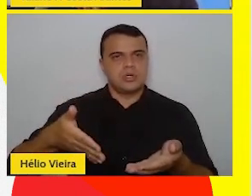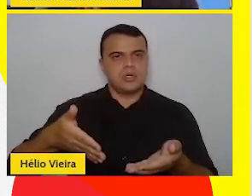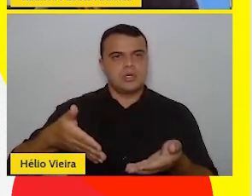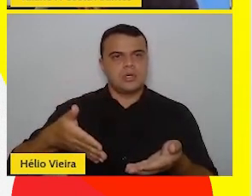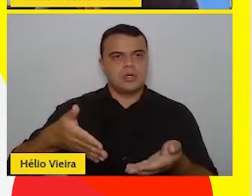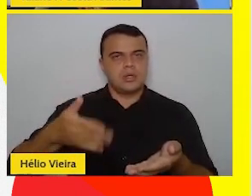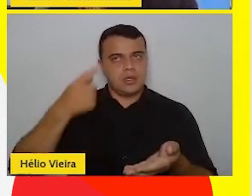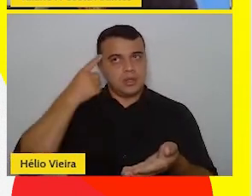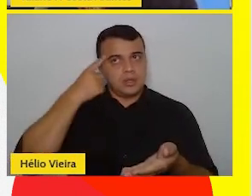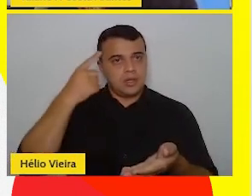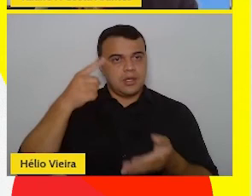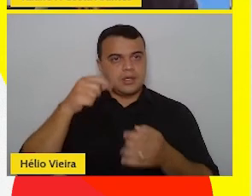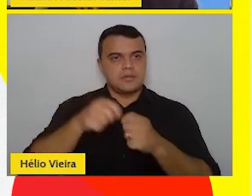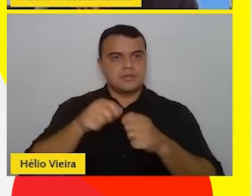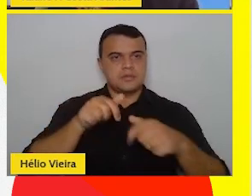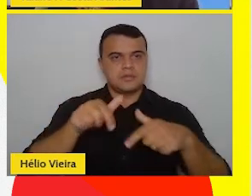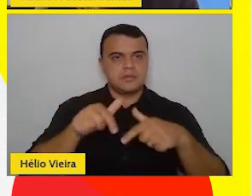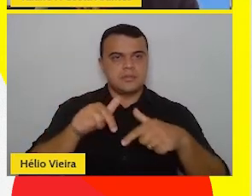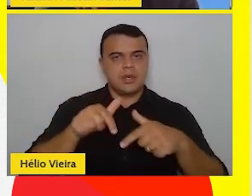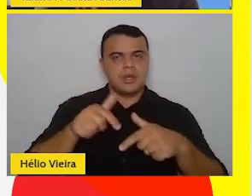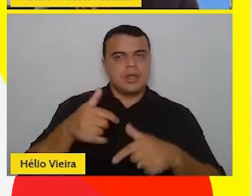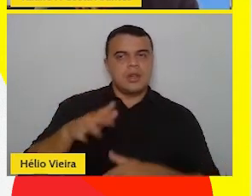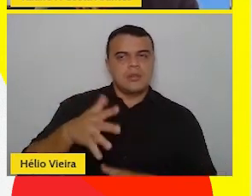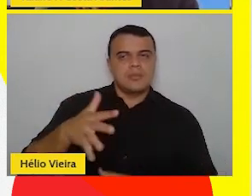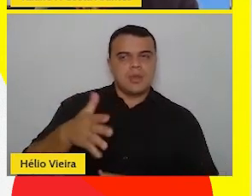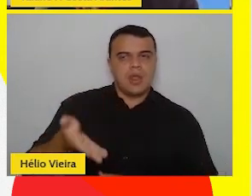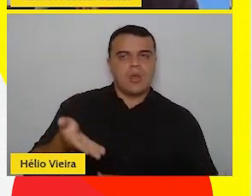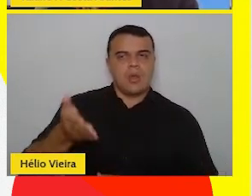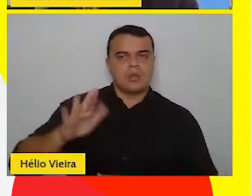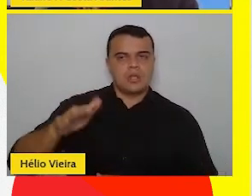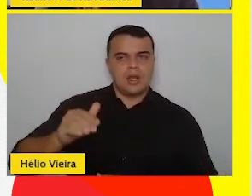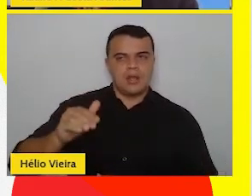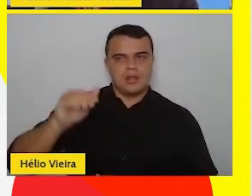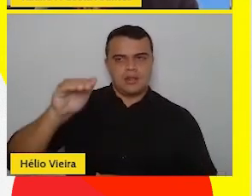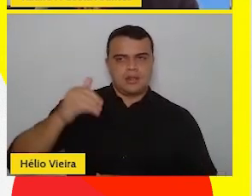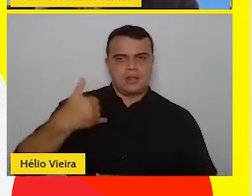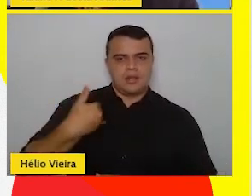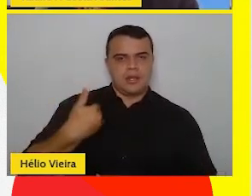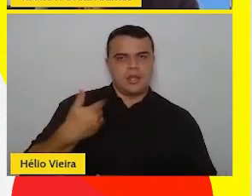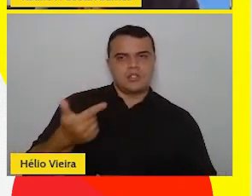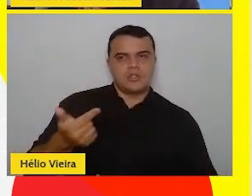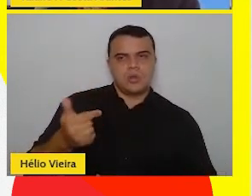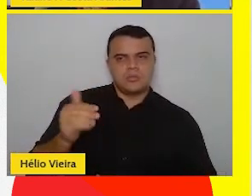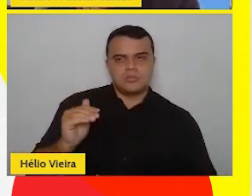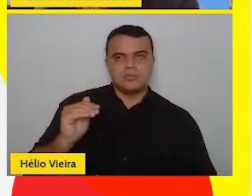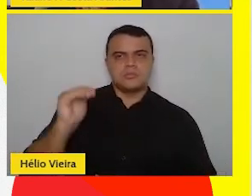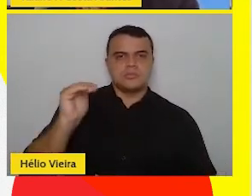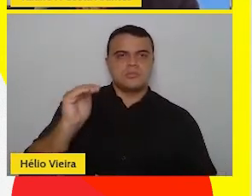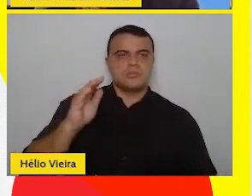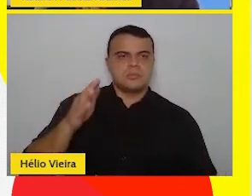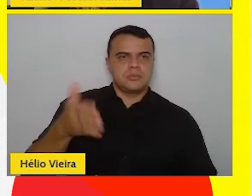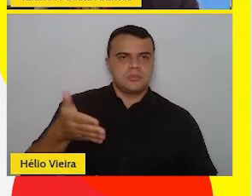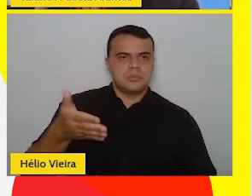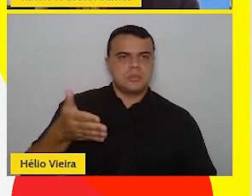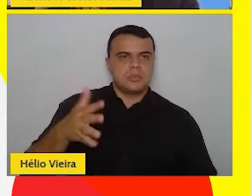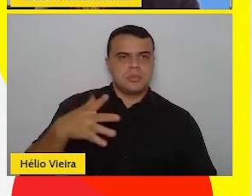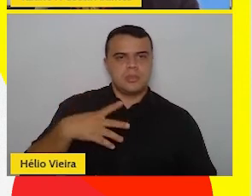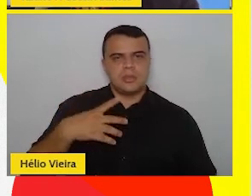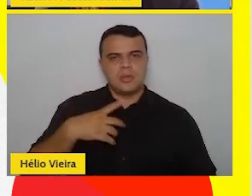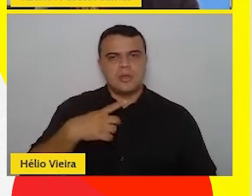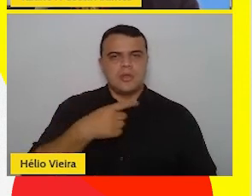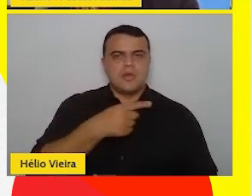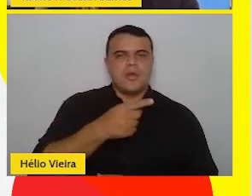a sugestão de trabalhar com meninos maiores, né? Acima de 12 anos, final do Fundamental